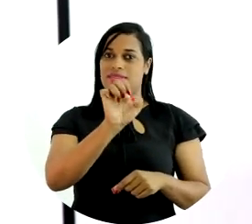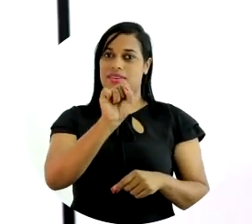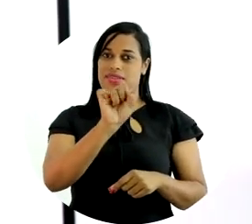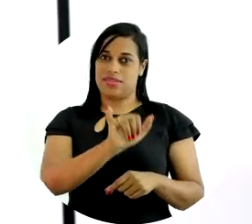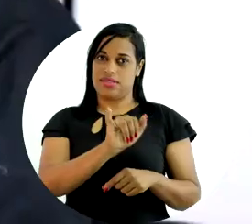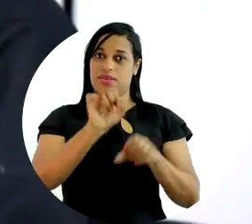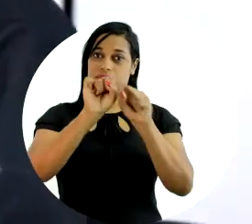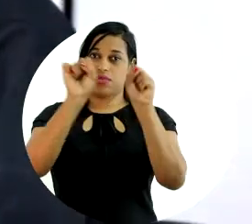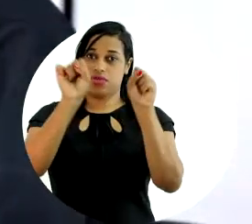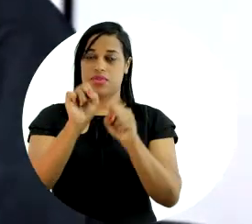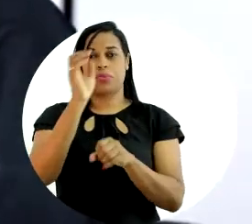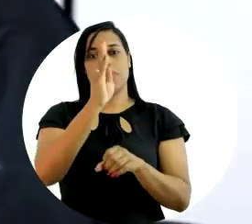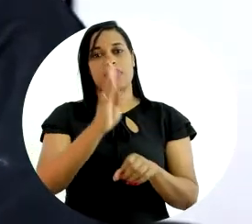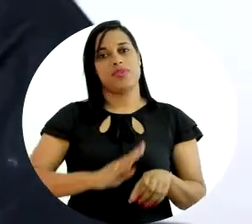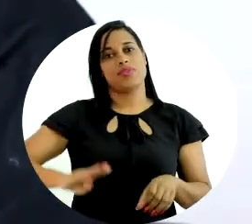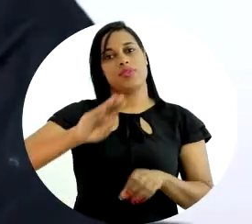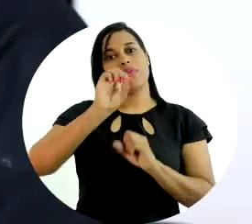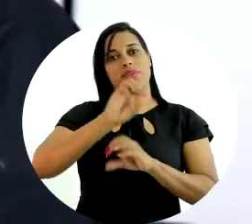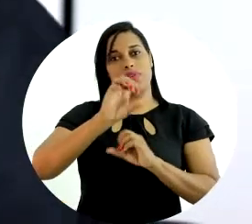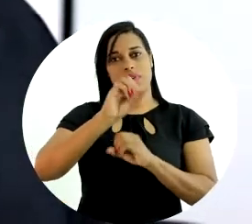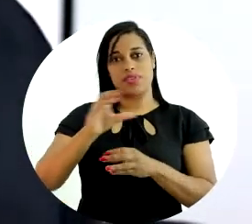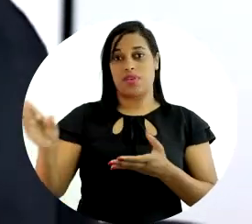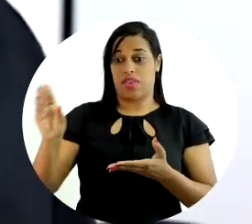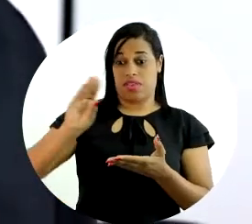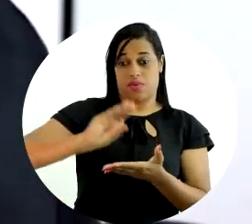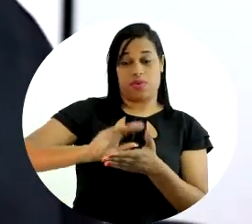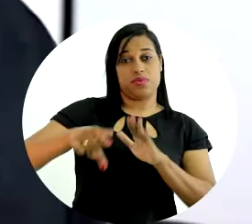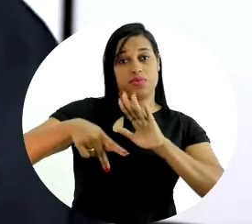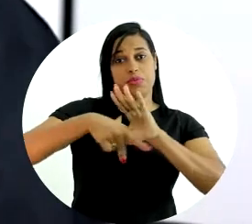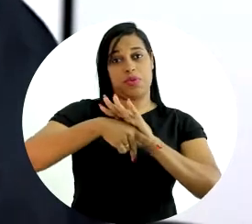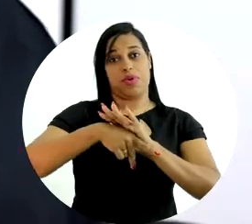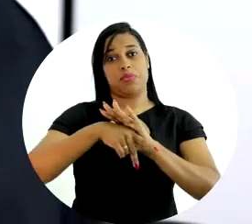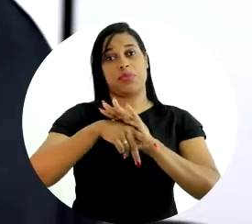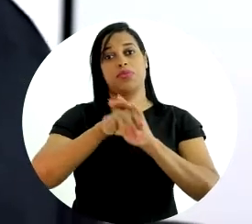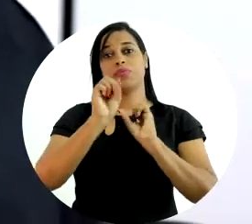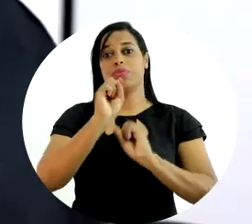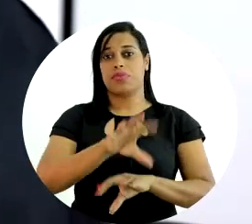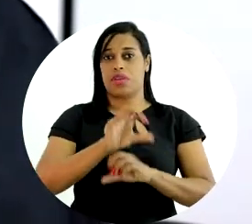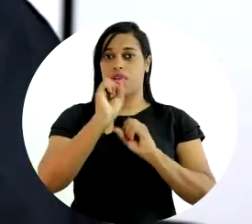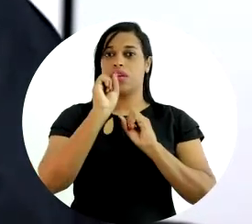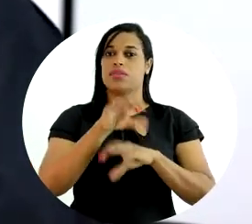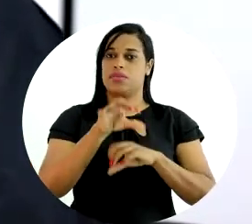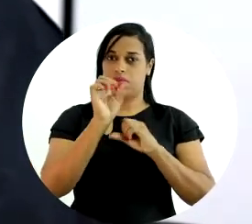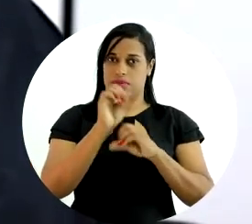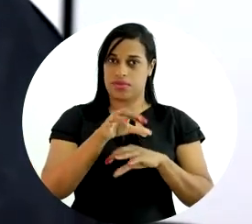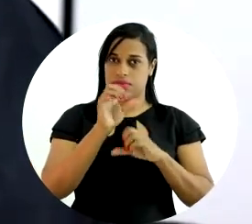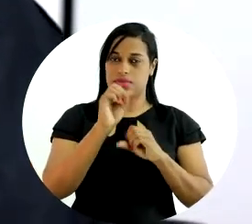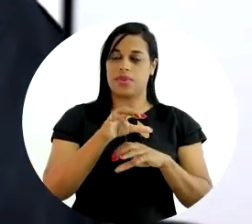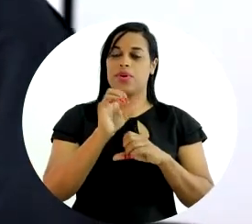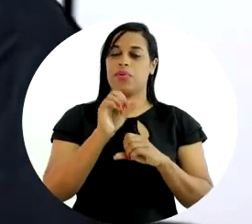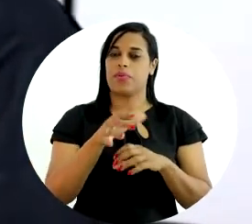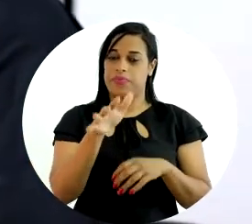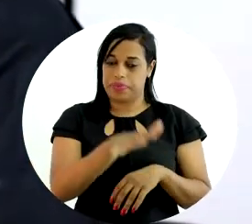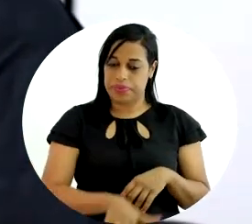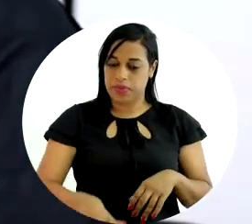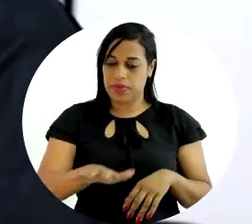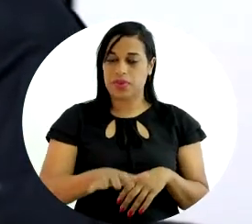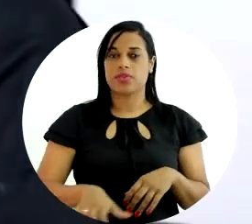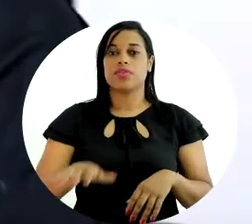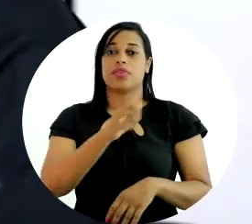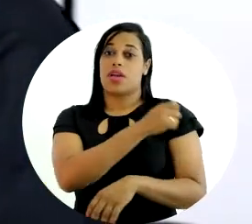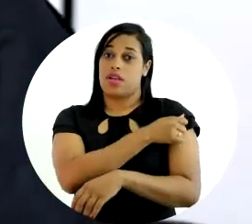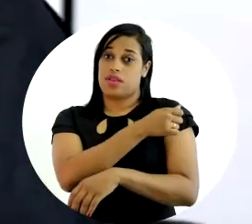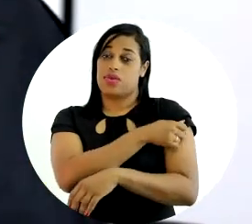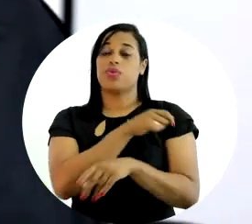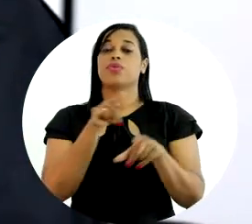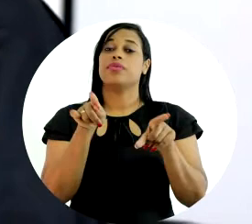o sistema nacional de educação o primeiro fundo nacional os recursos do governo destinado na época fase no primário